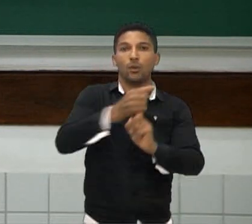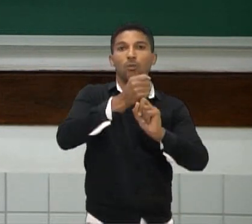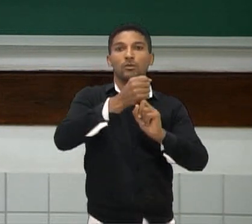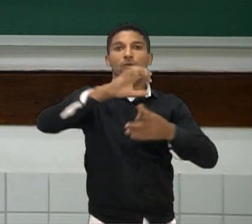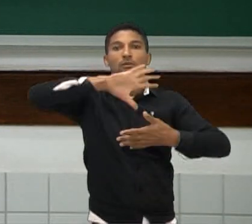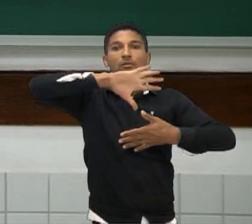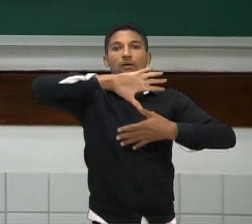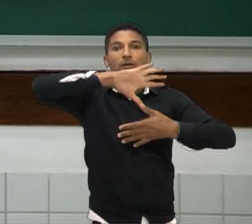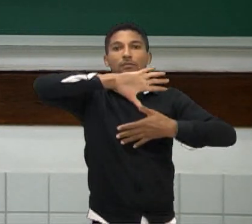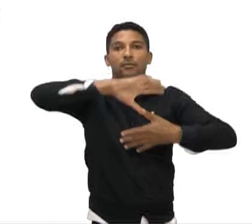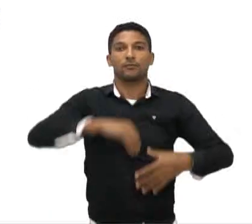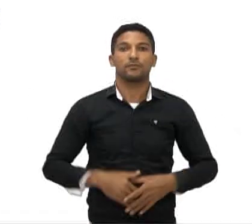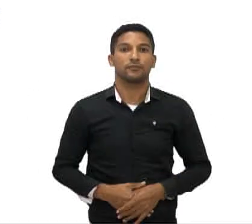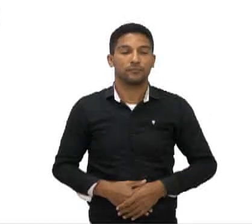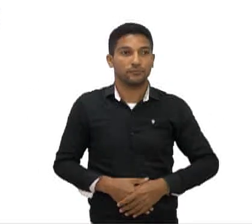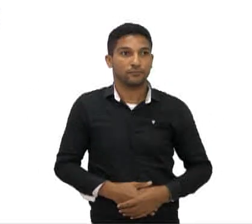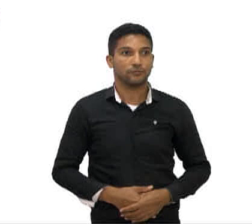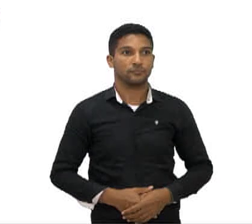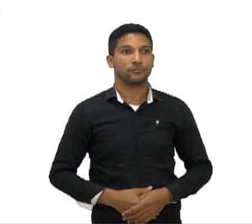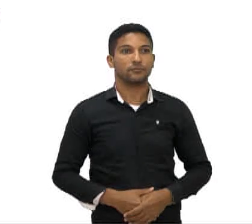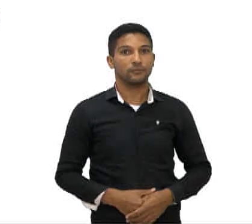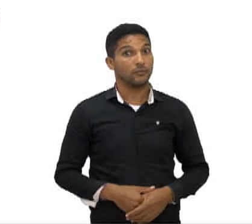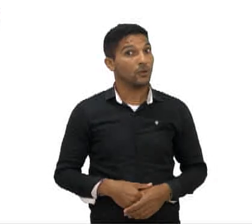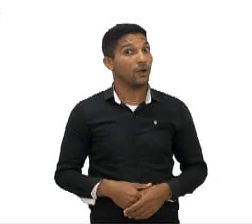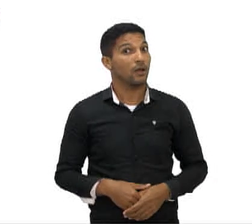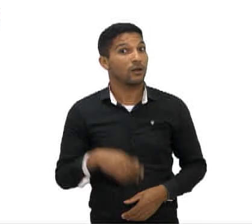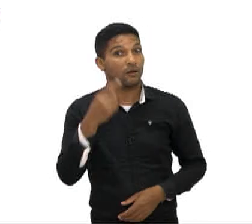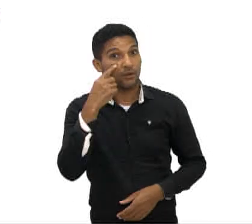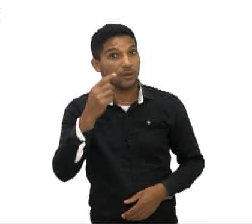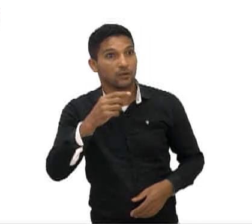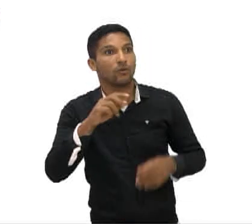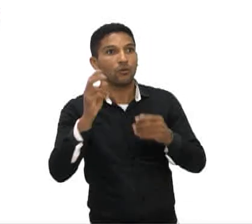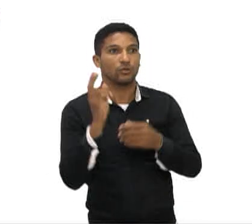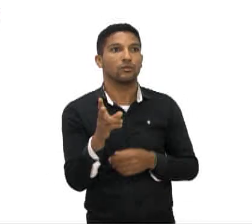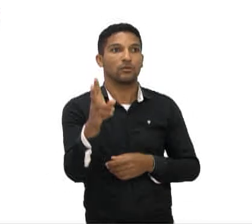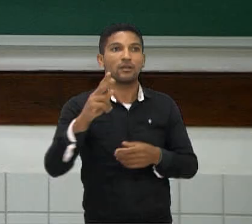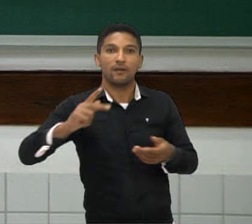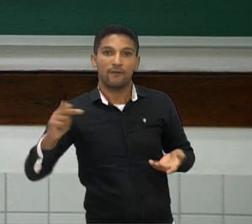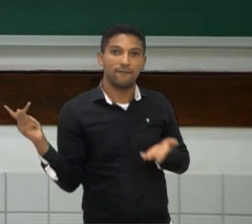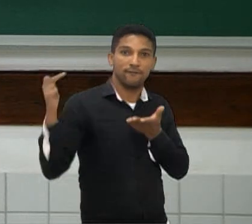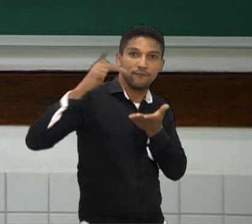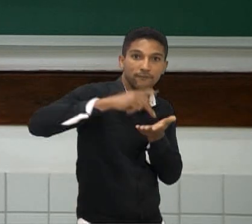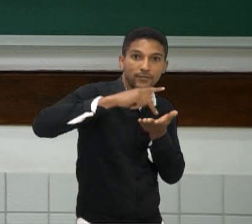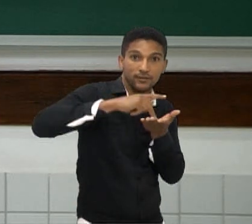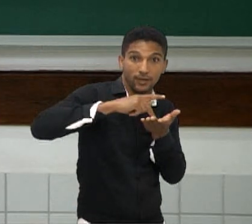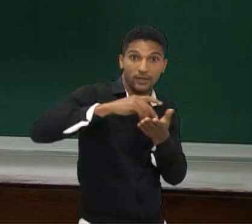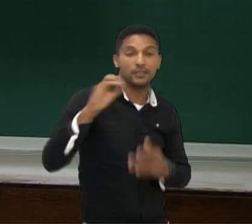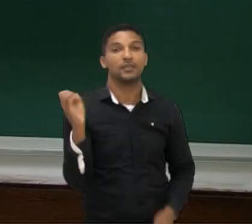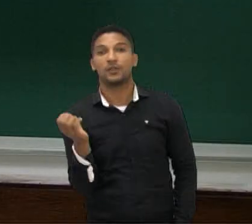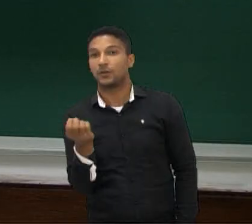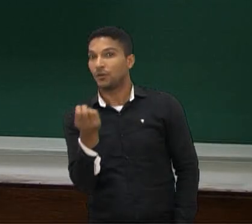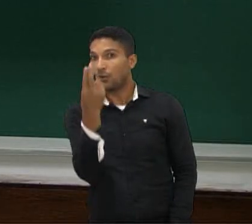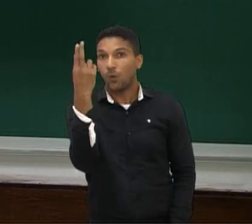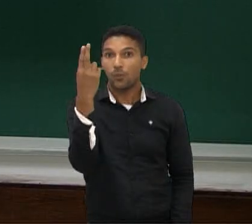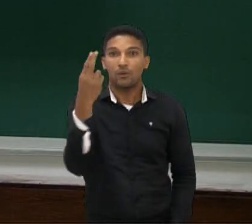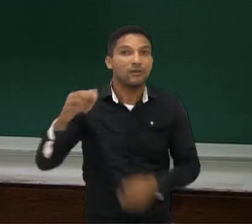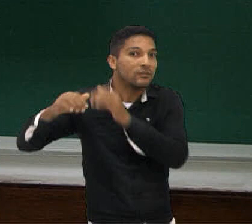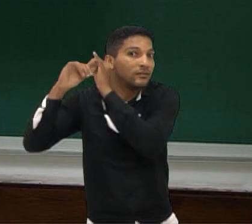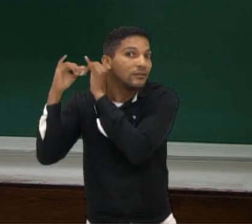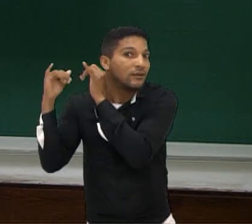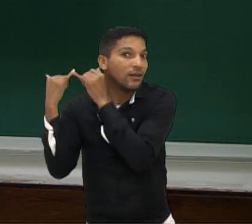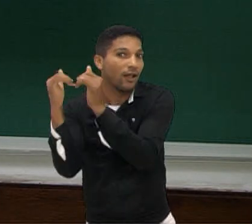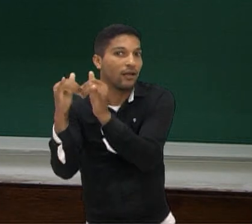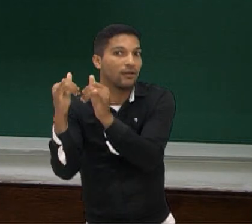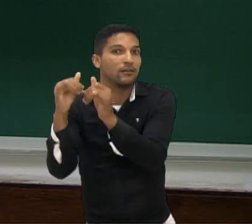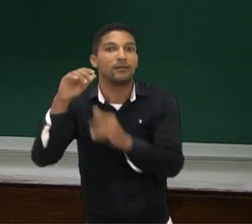Vamos. Verdades ou simplesmente leyendas. Nós sabemos que são lendas, e as lendas, elas não